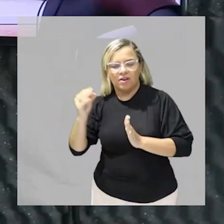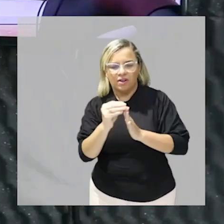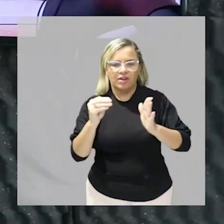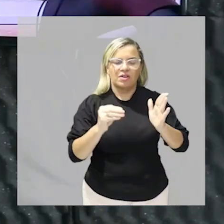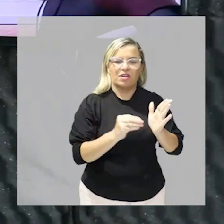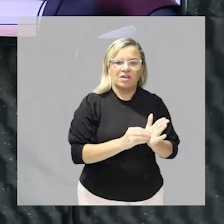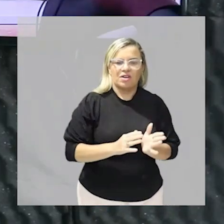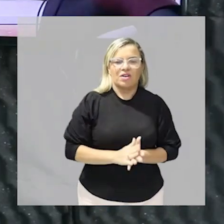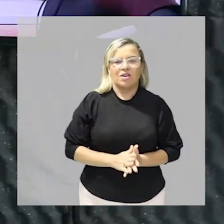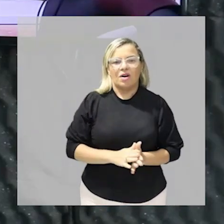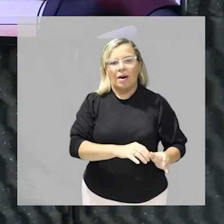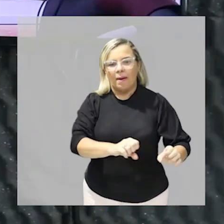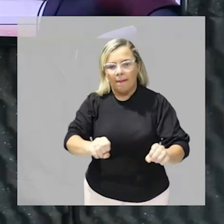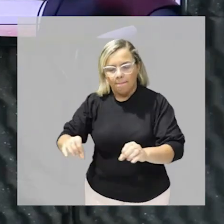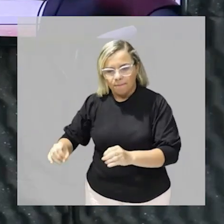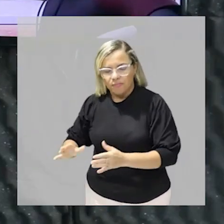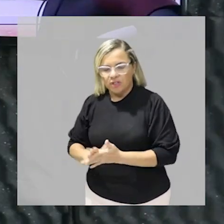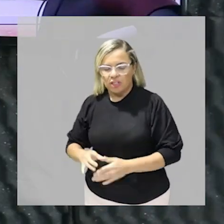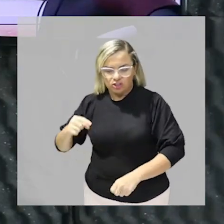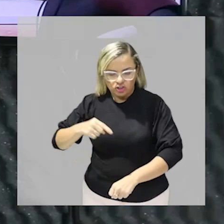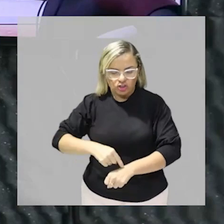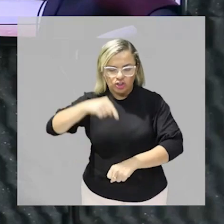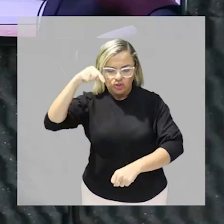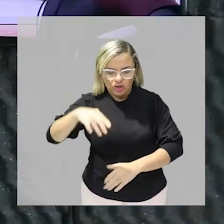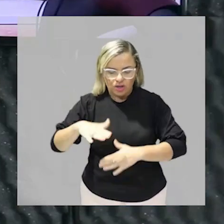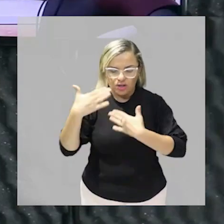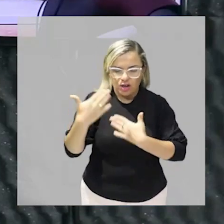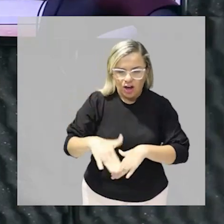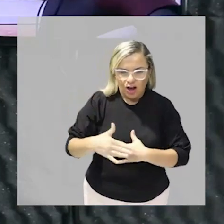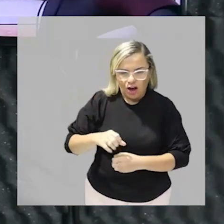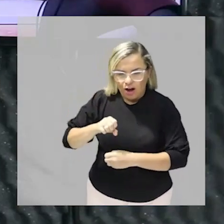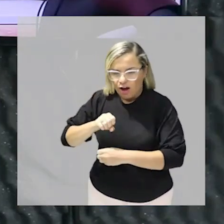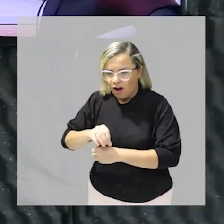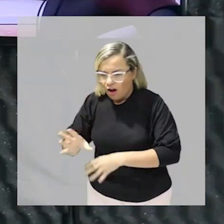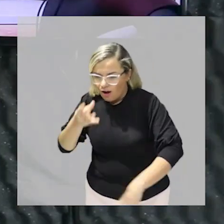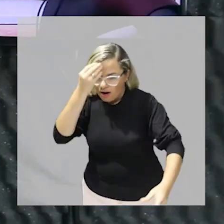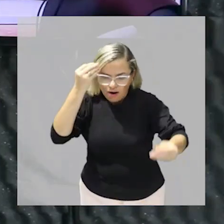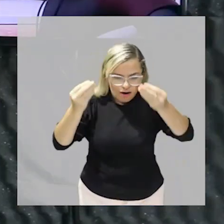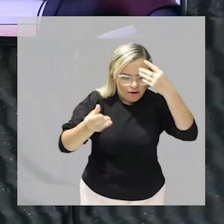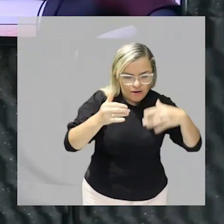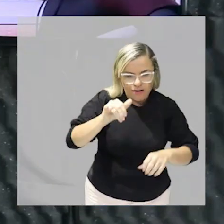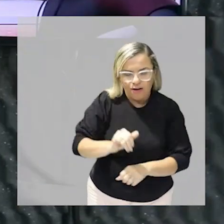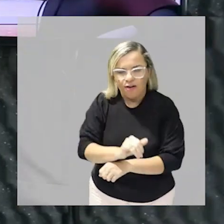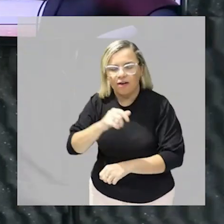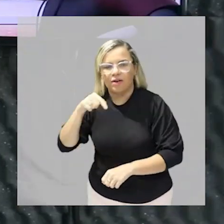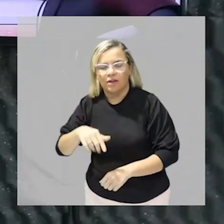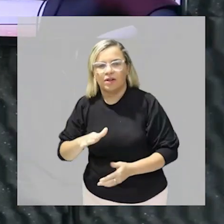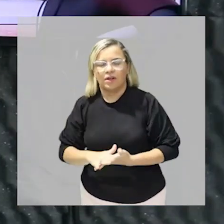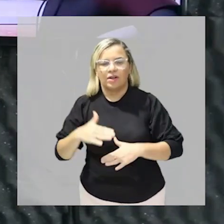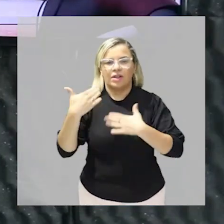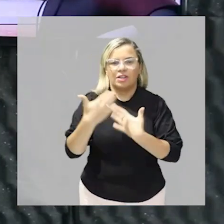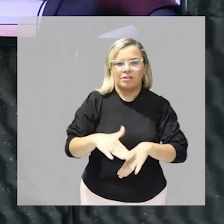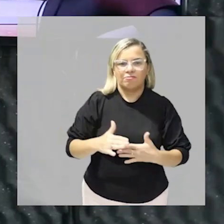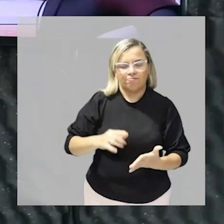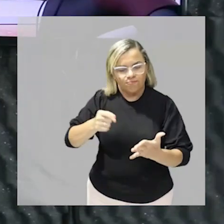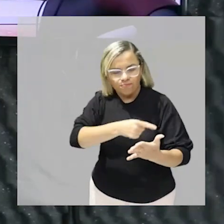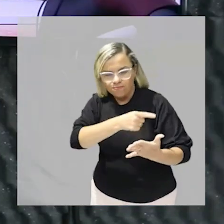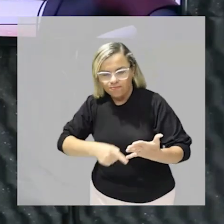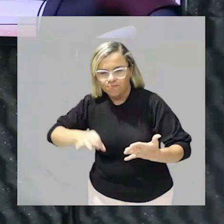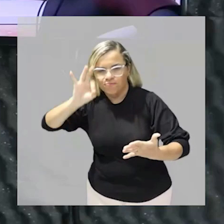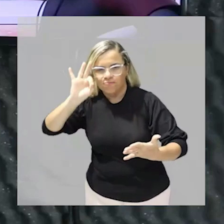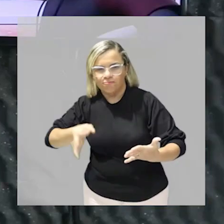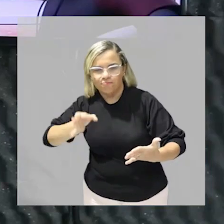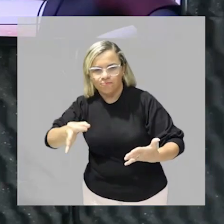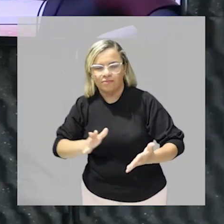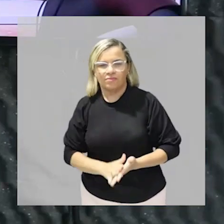Para quê, Marcos? Para na hora da tua prova tu pegar todas as dicas, estratégias, para na hora da tua prova tu gabaritar essas